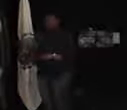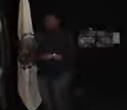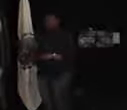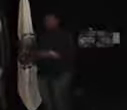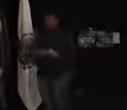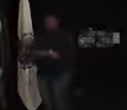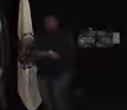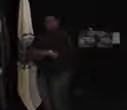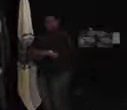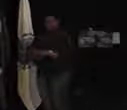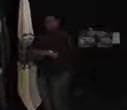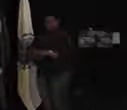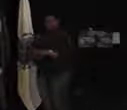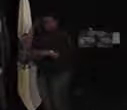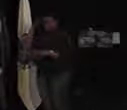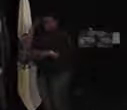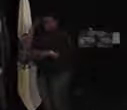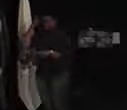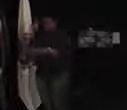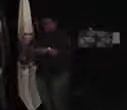perna desdobrada, já se cansaram?